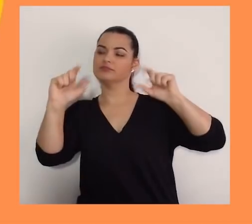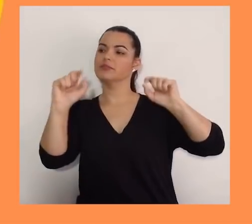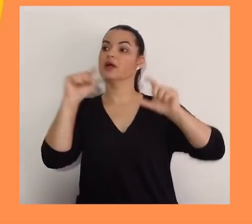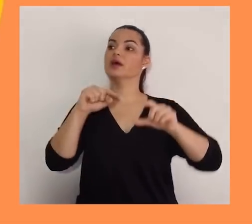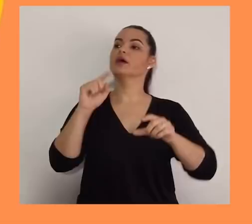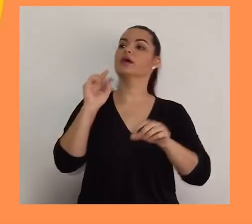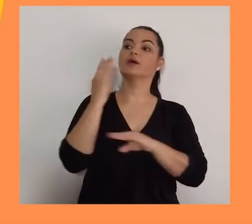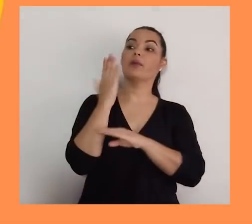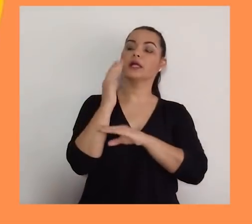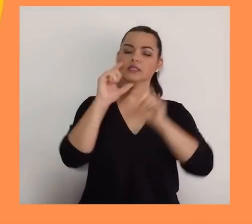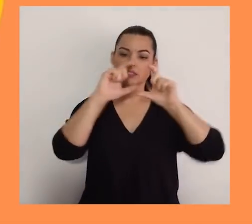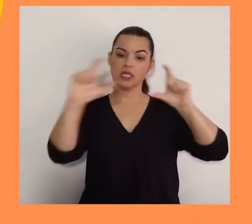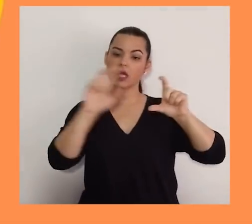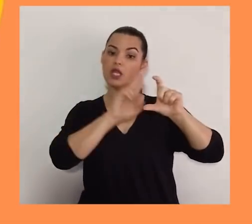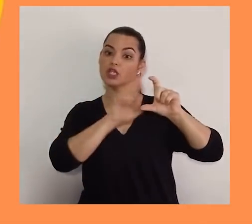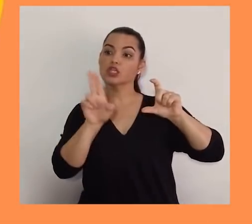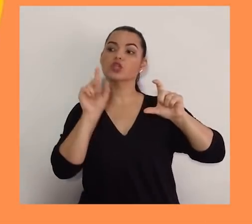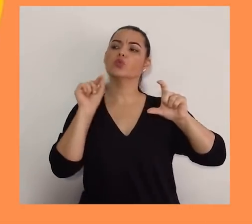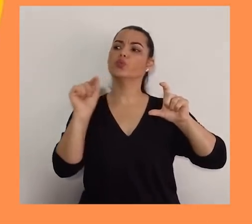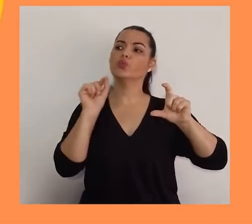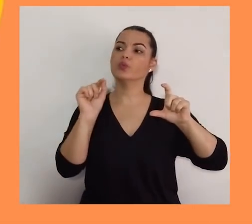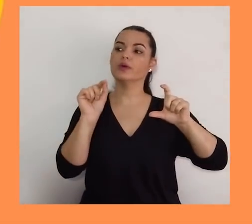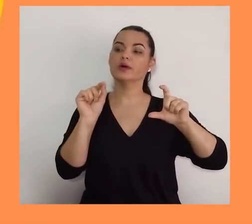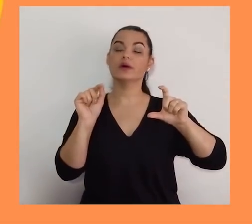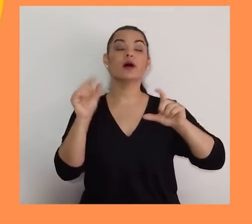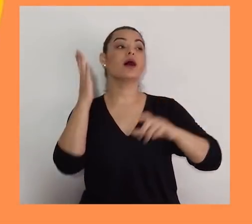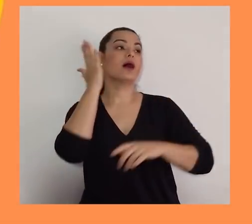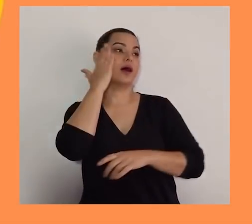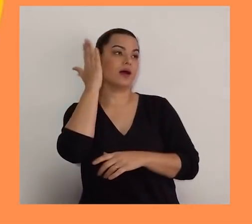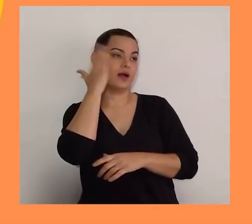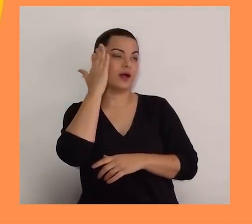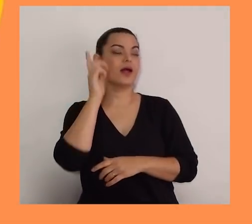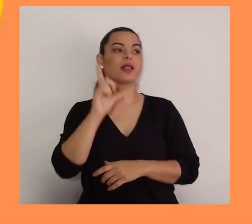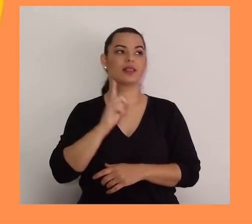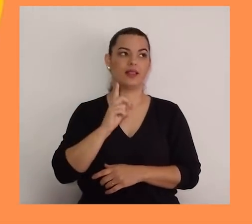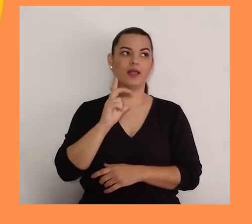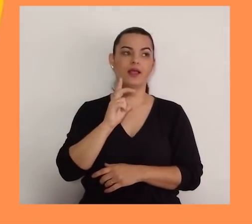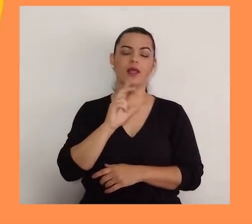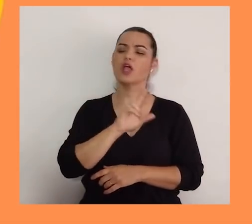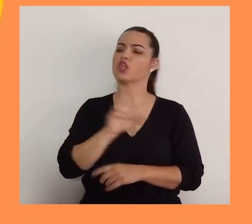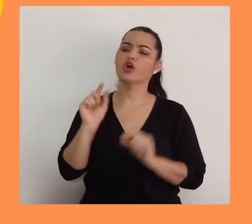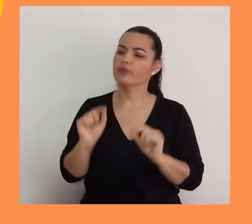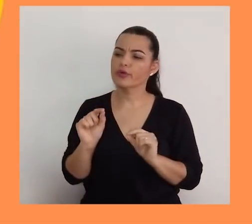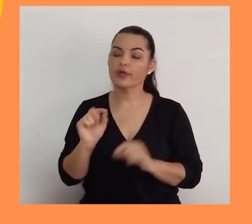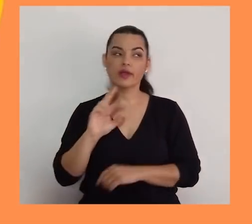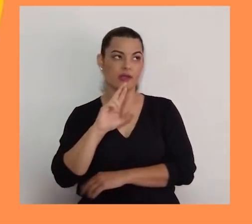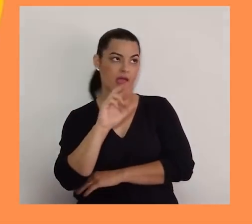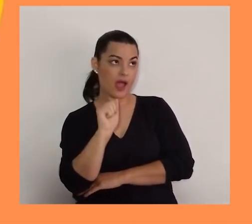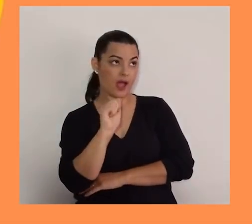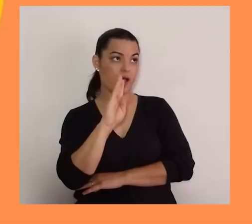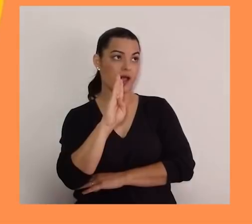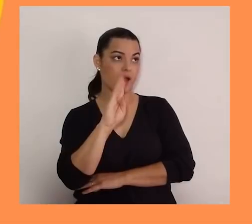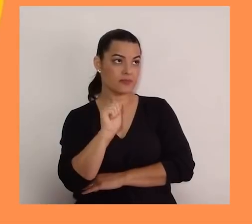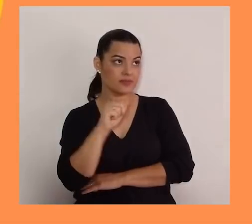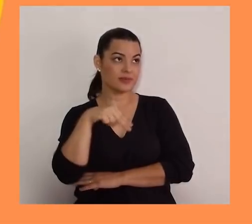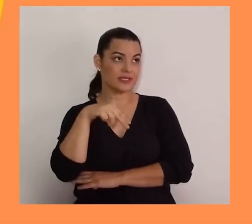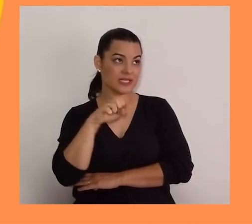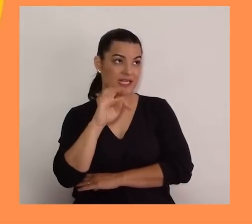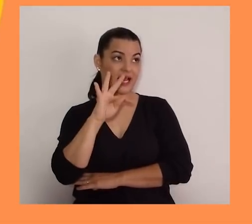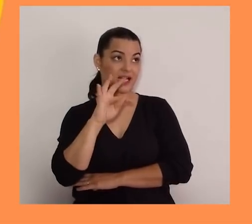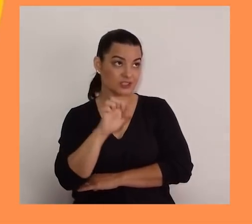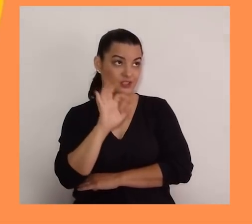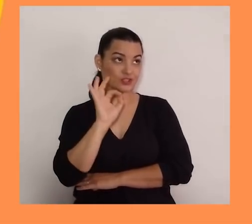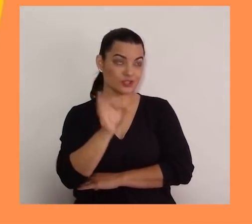rabanete. Você sabe como faz para plantar alguma coisa? Sei. Como é que planta?